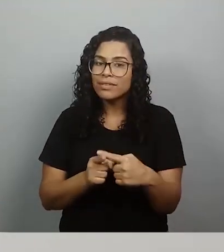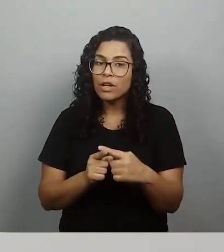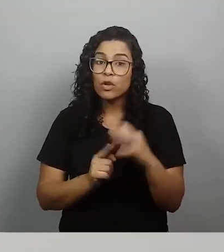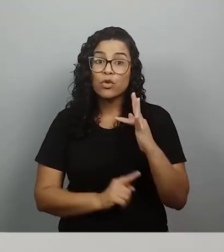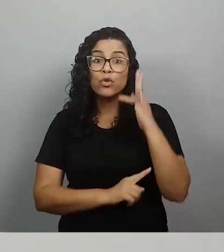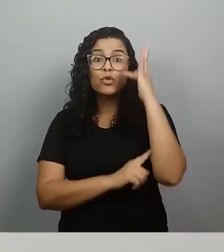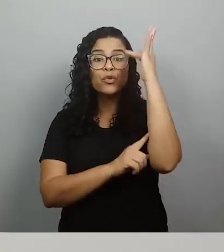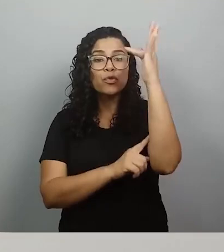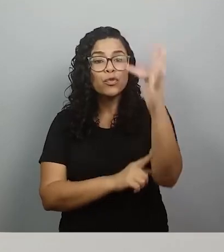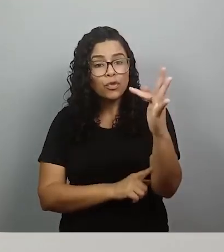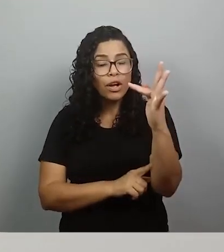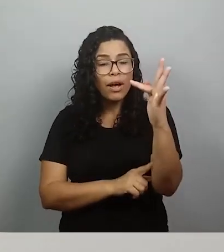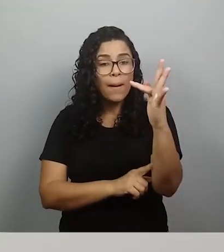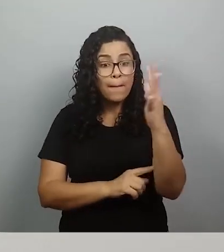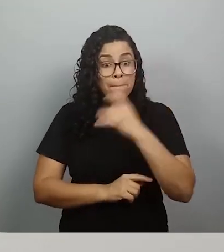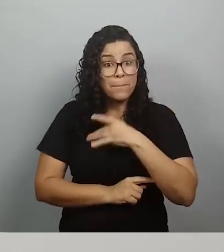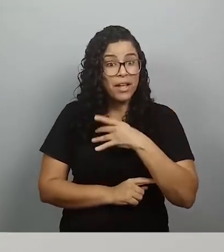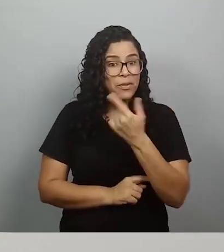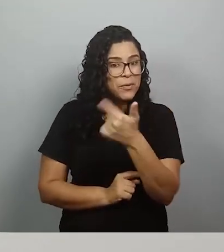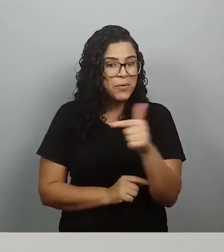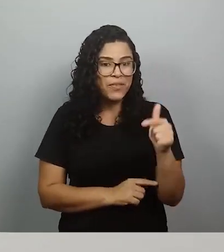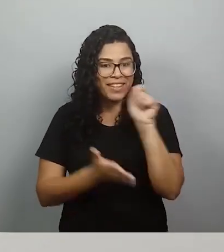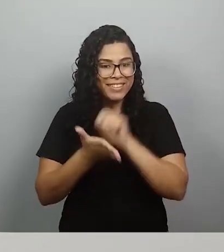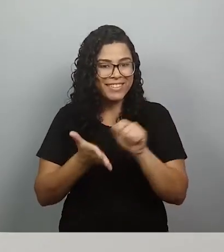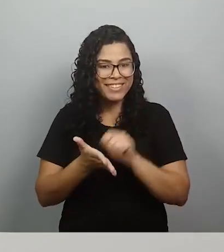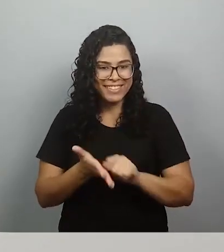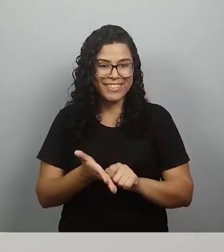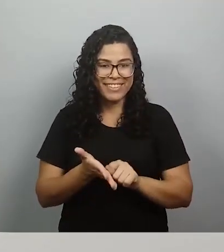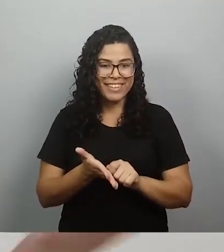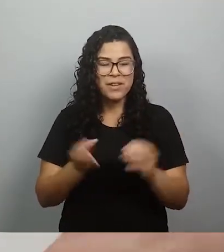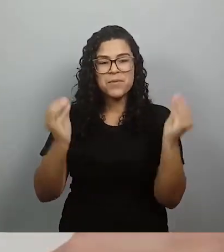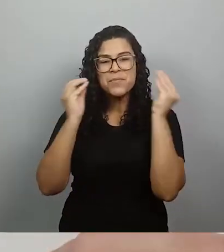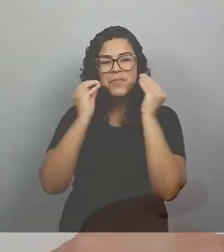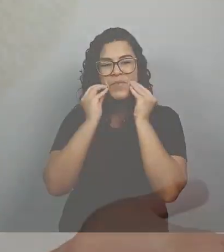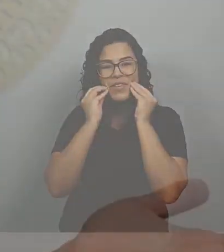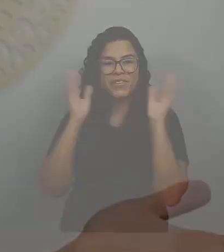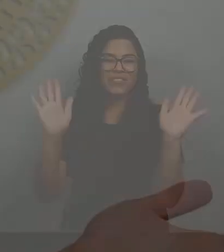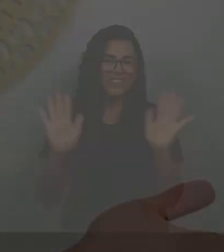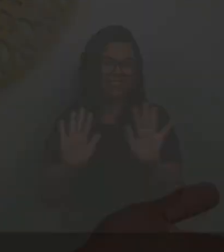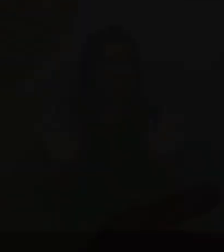Para que no futuro ninguém tenha medo de escrever. Um beijo e até mais!